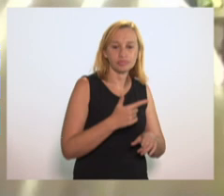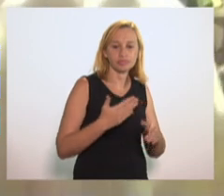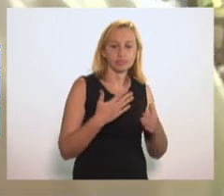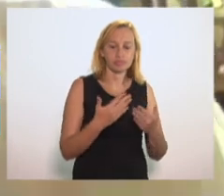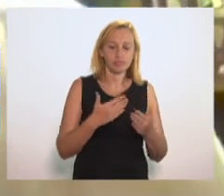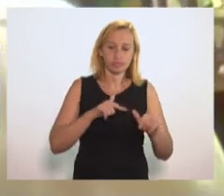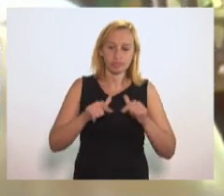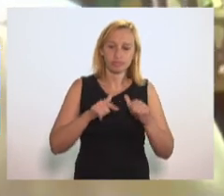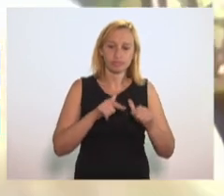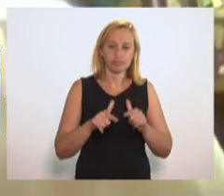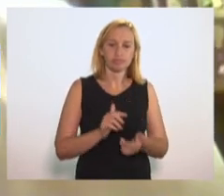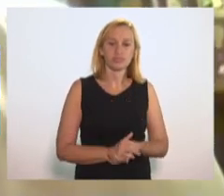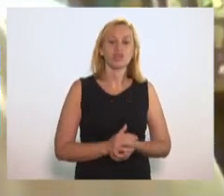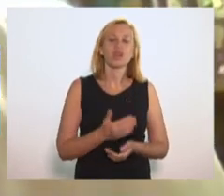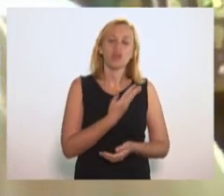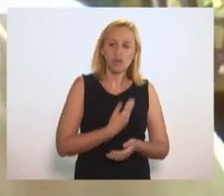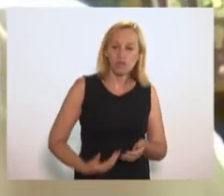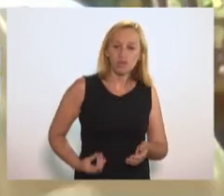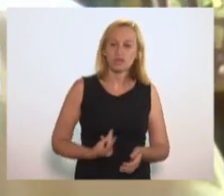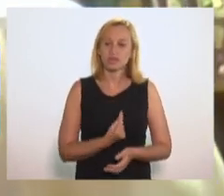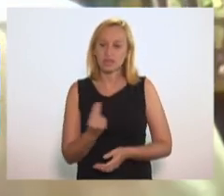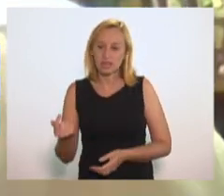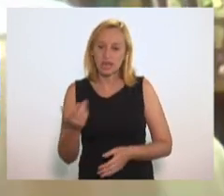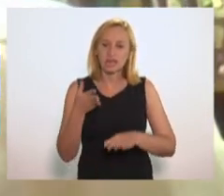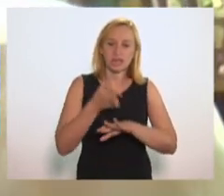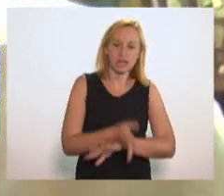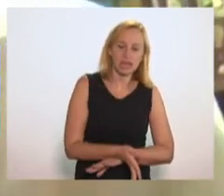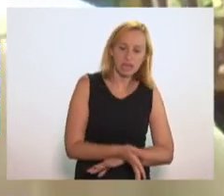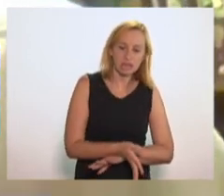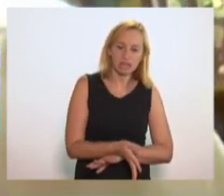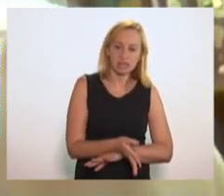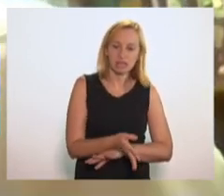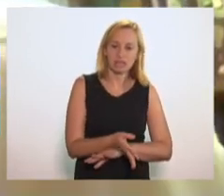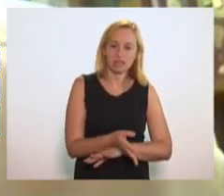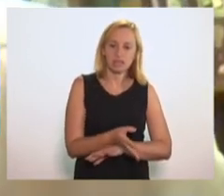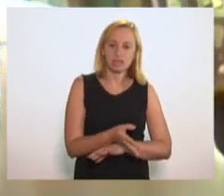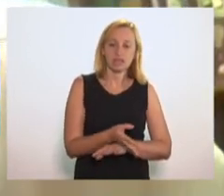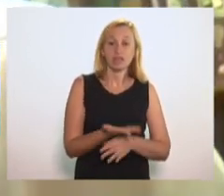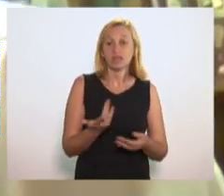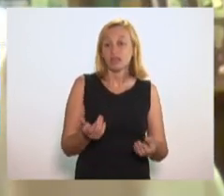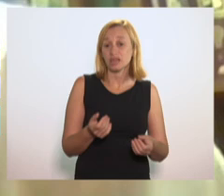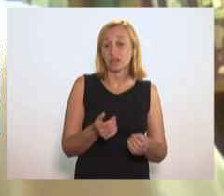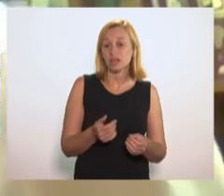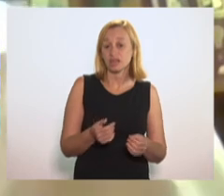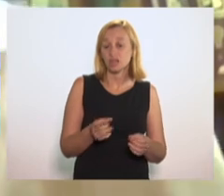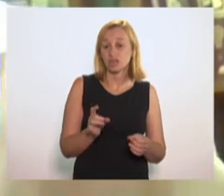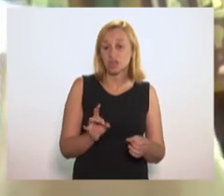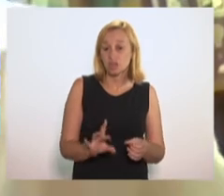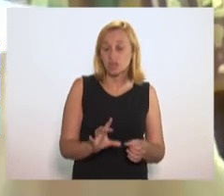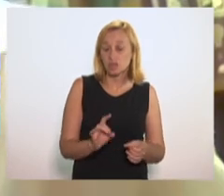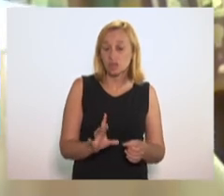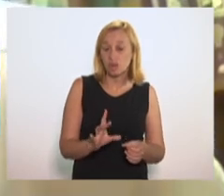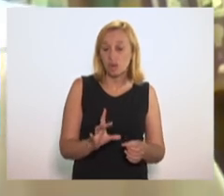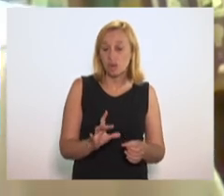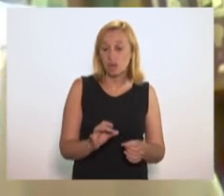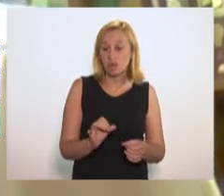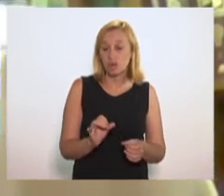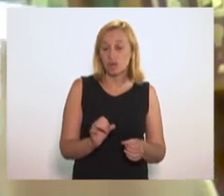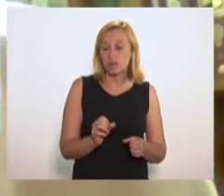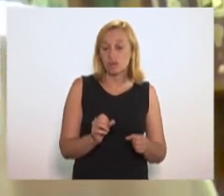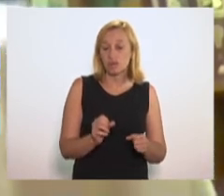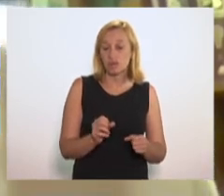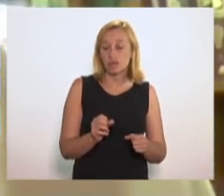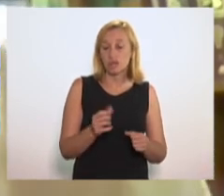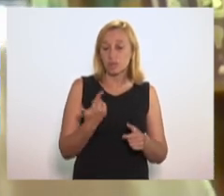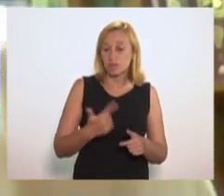entre a convenção e o governo que acontece que são colchas de retalhos que são realizadas são realinhadas de acordo com as forças políticas